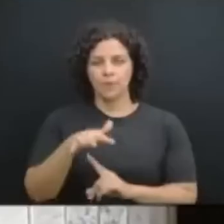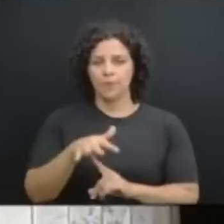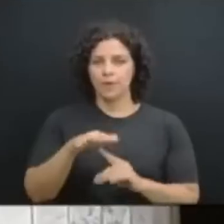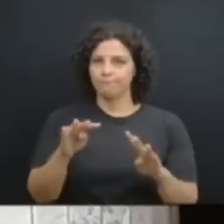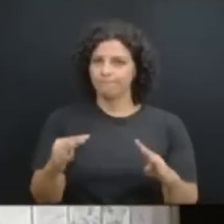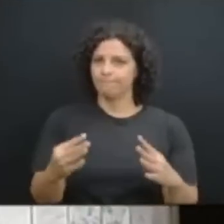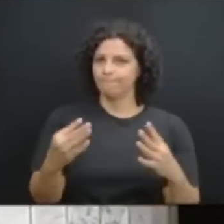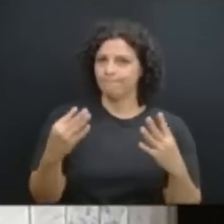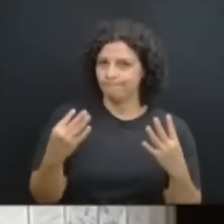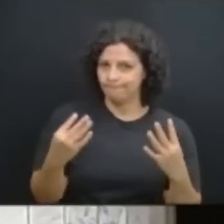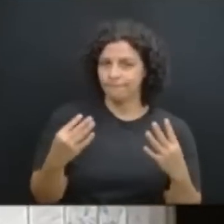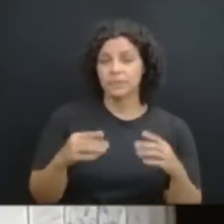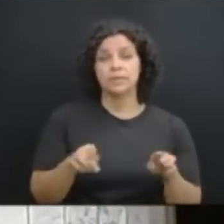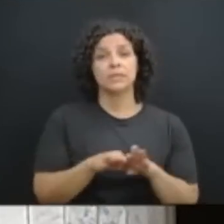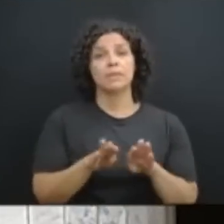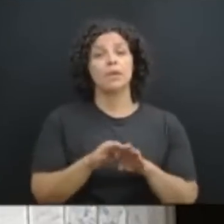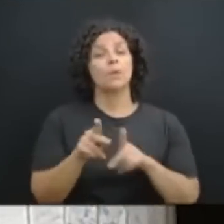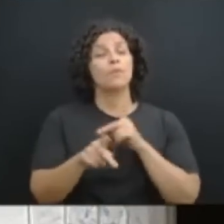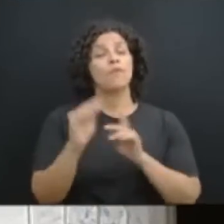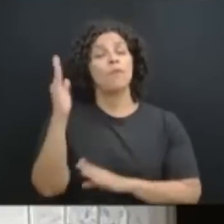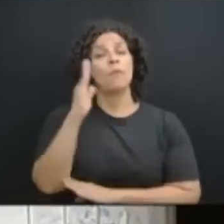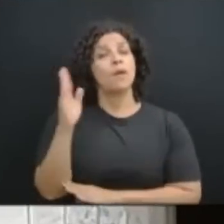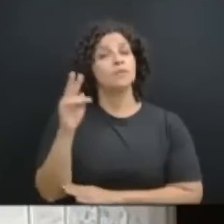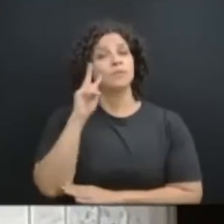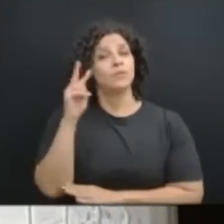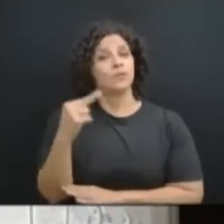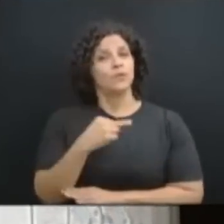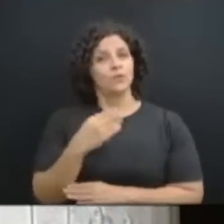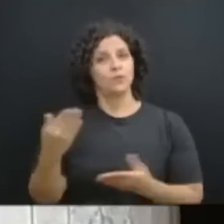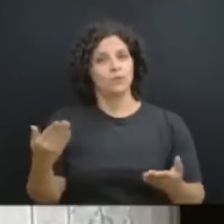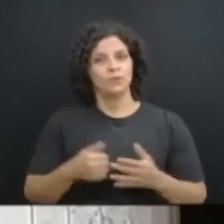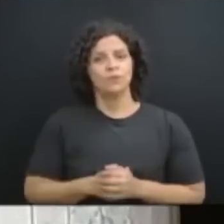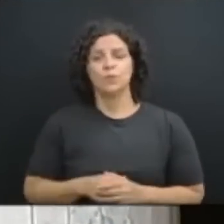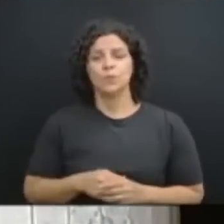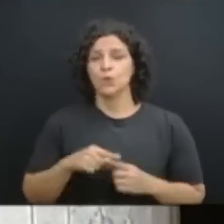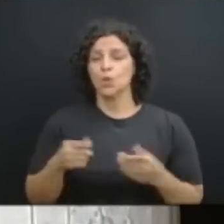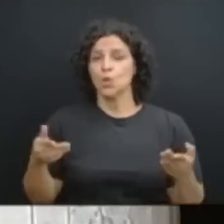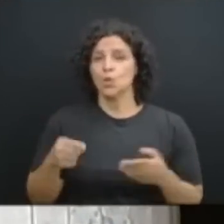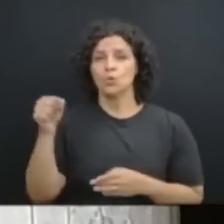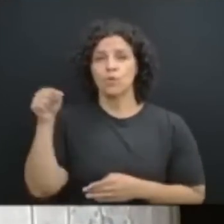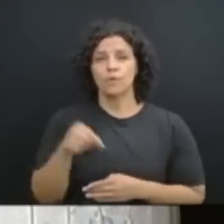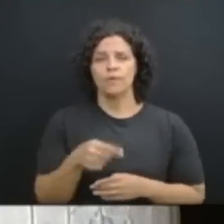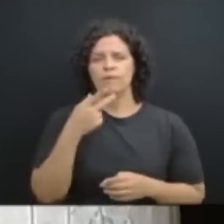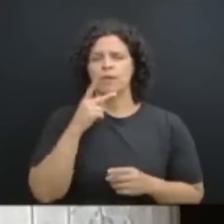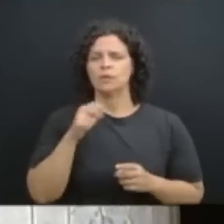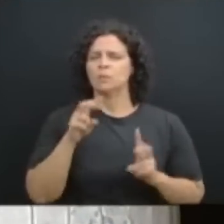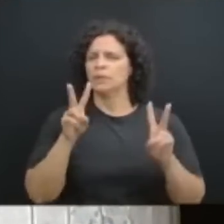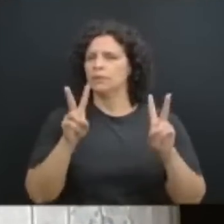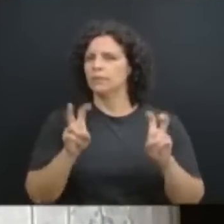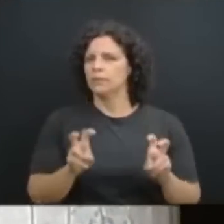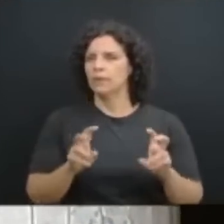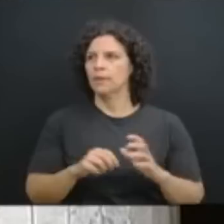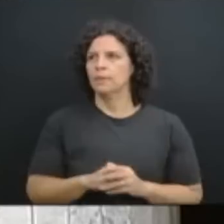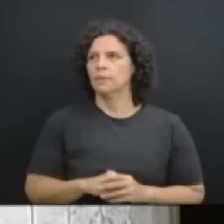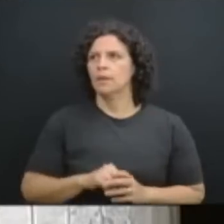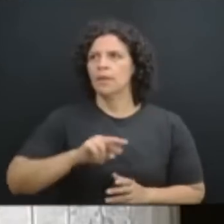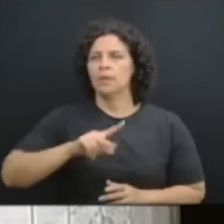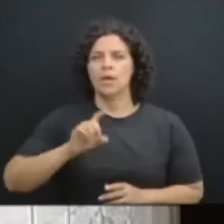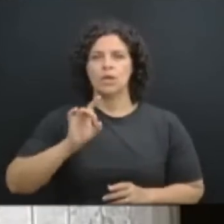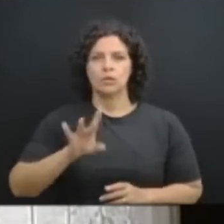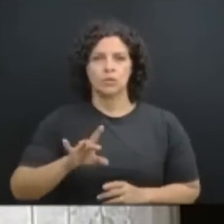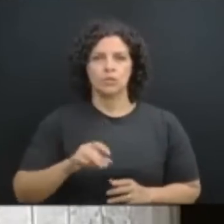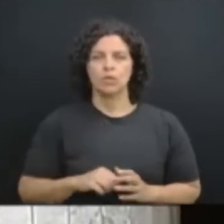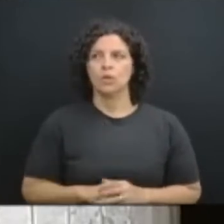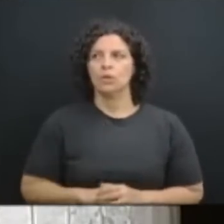paranaense e brasileira que nos assiste. Porque hoje eu vim falar de um tema que não afeta